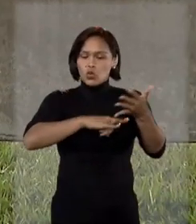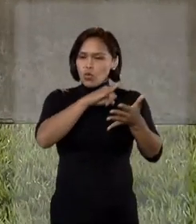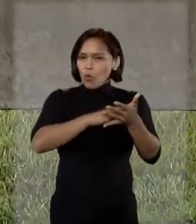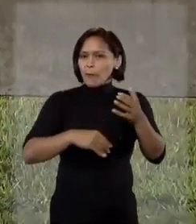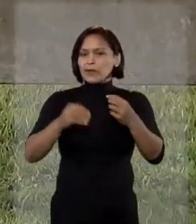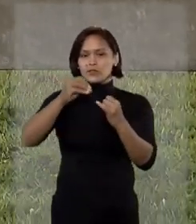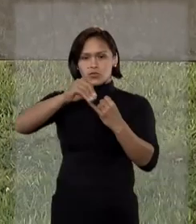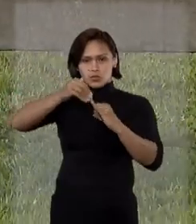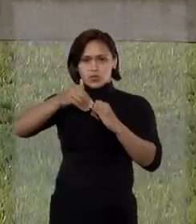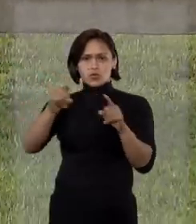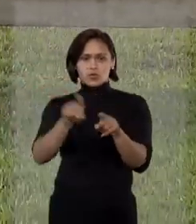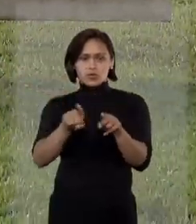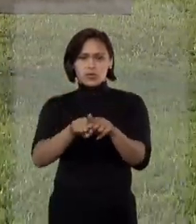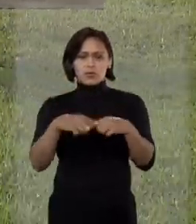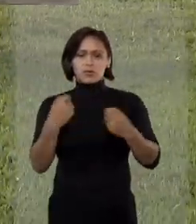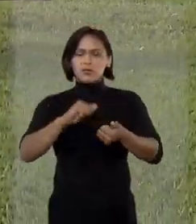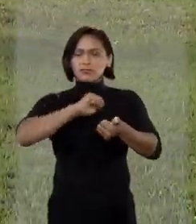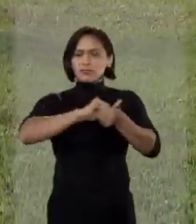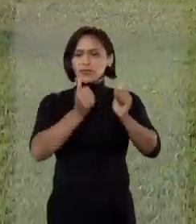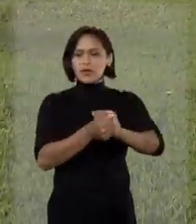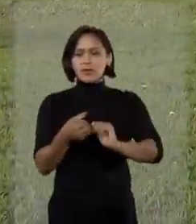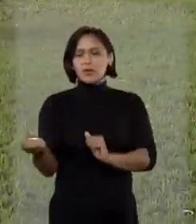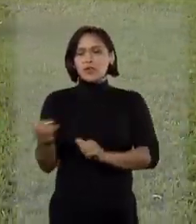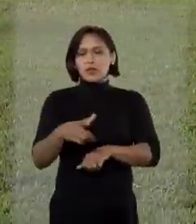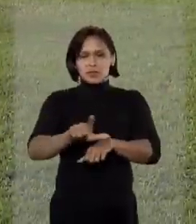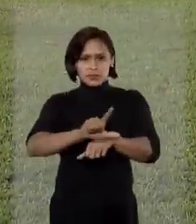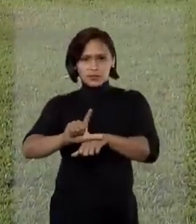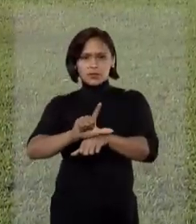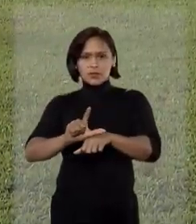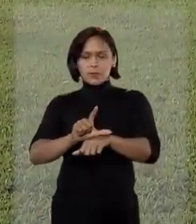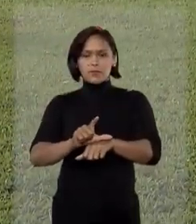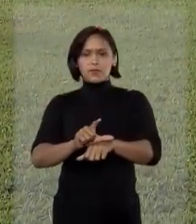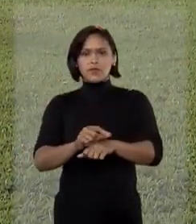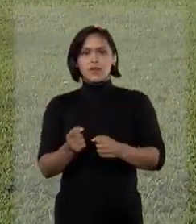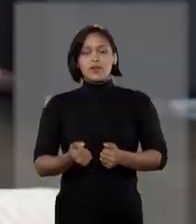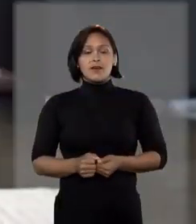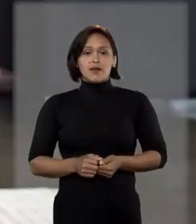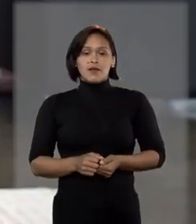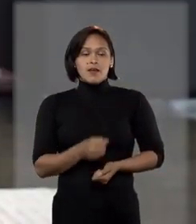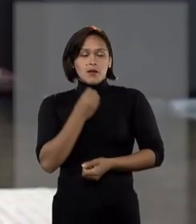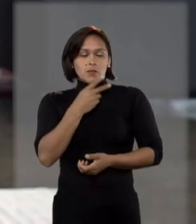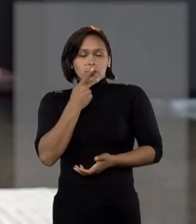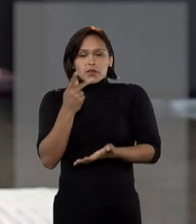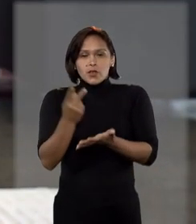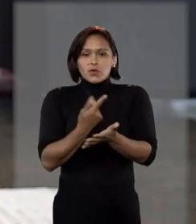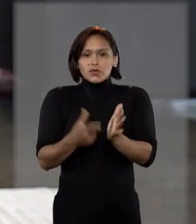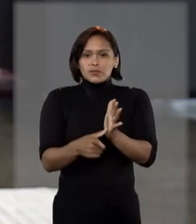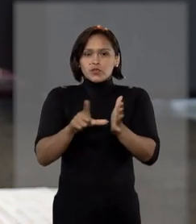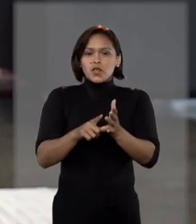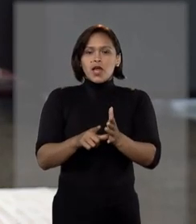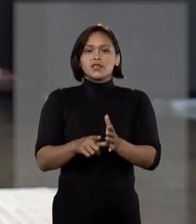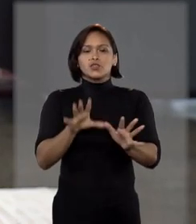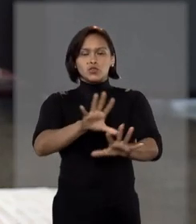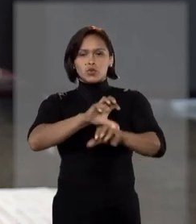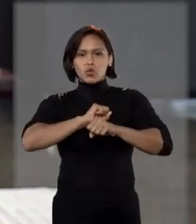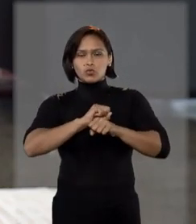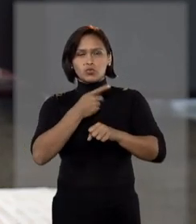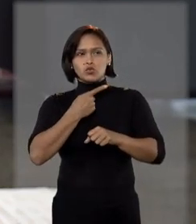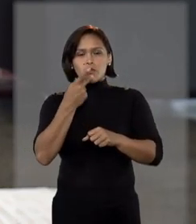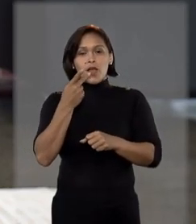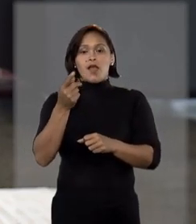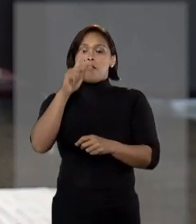documentos institucionais que deverão ser adaptados para a nova legislação. Assim como ocorreu nas relações de consumo,